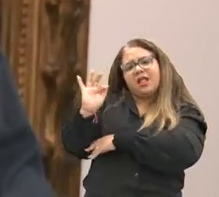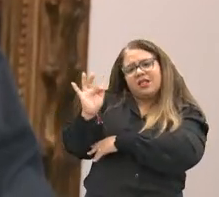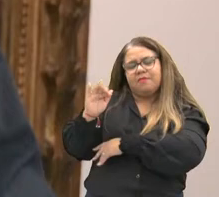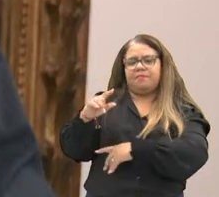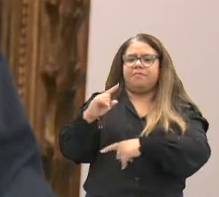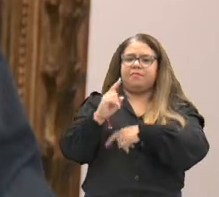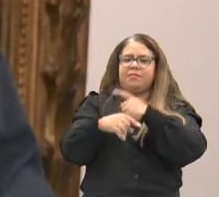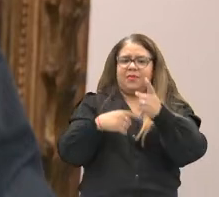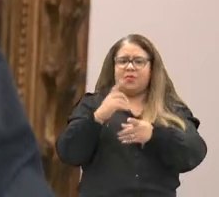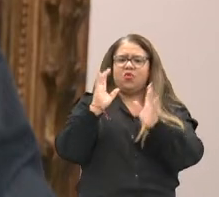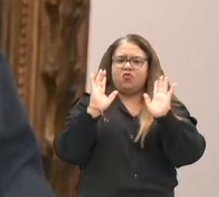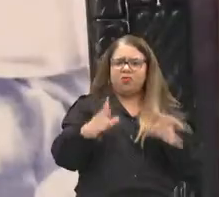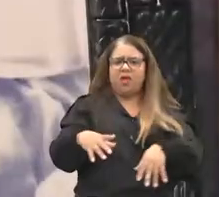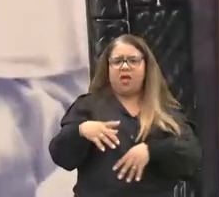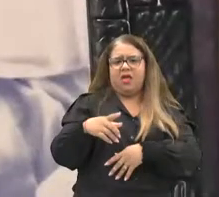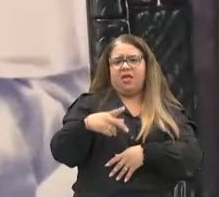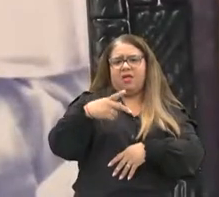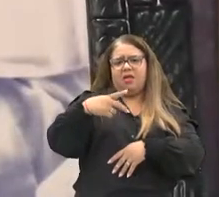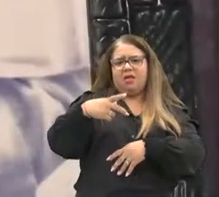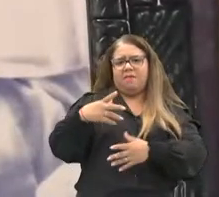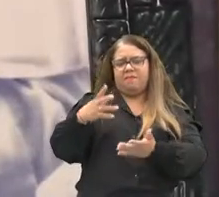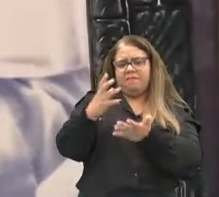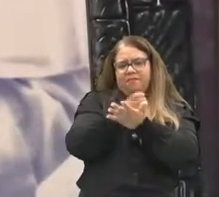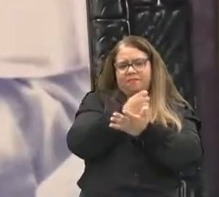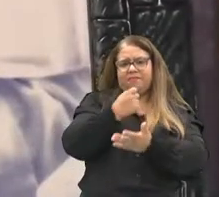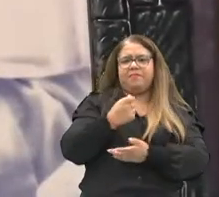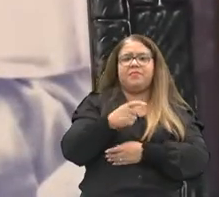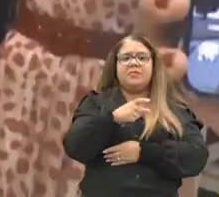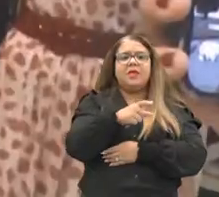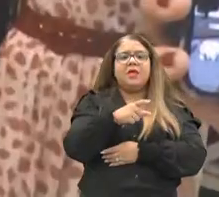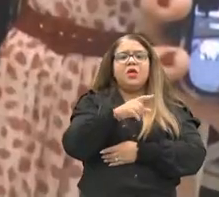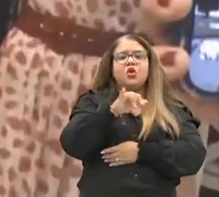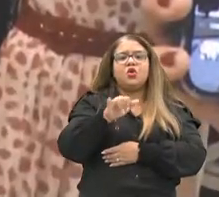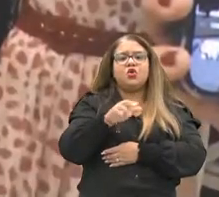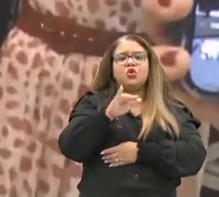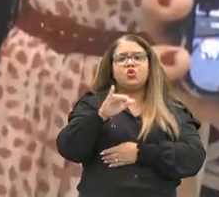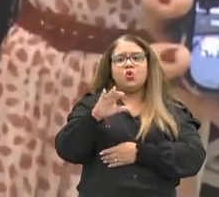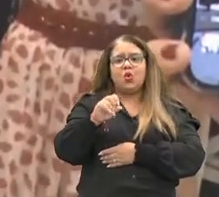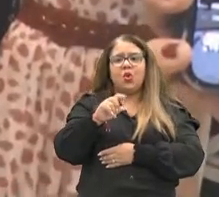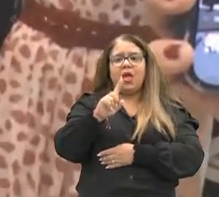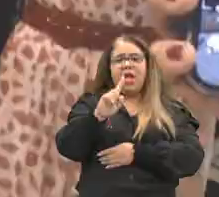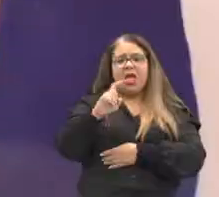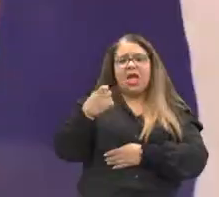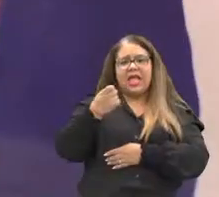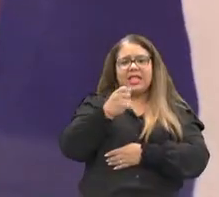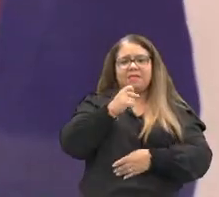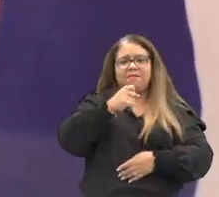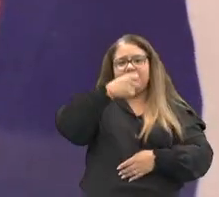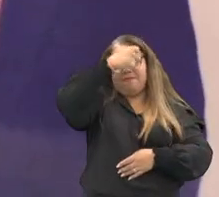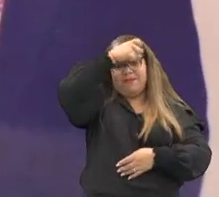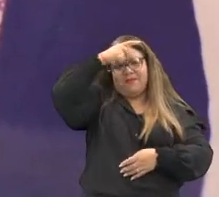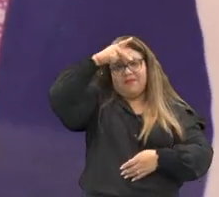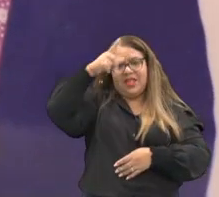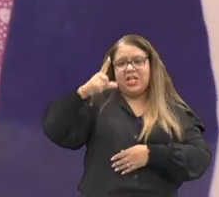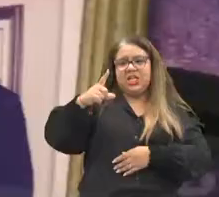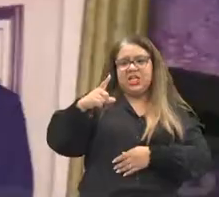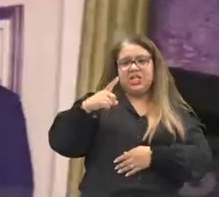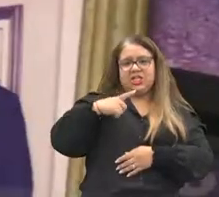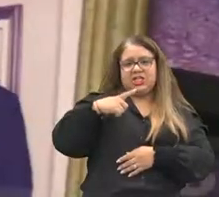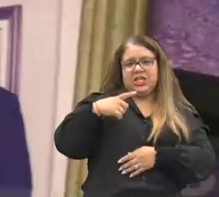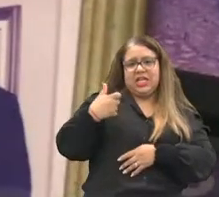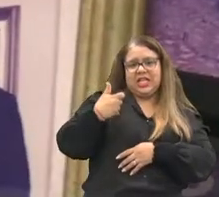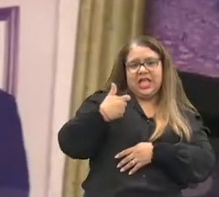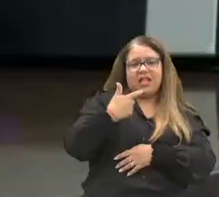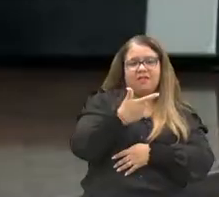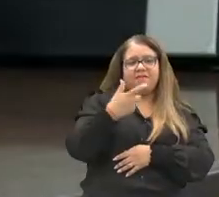deste estado e deste país. Júlio Campos era prefeito de Várzea Grande e tinha apenas 25 anos